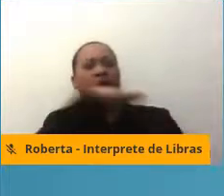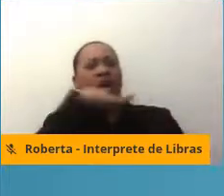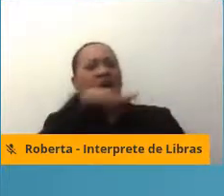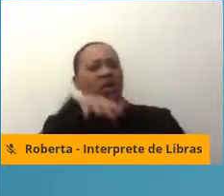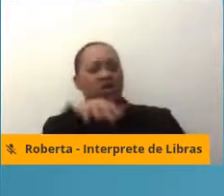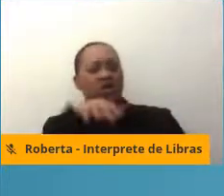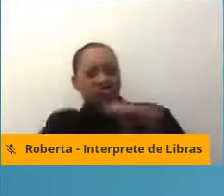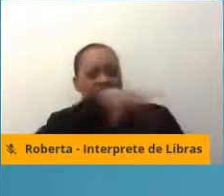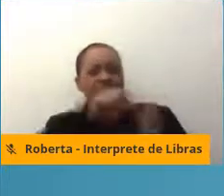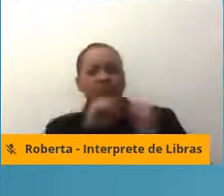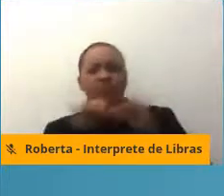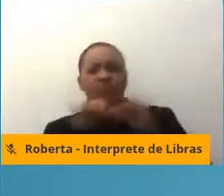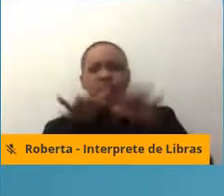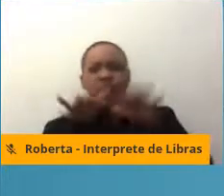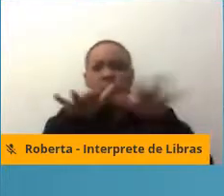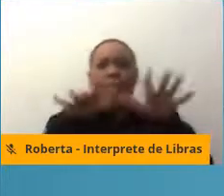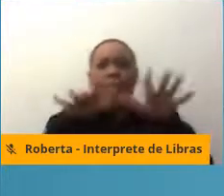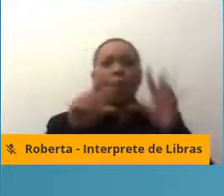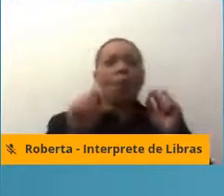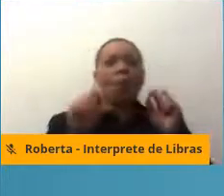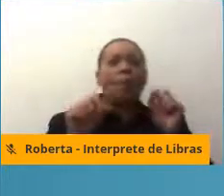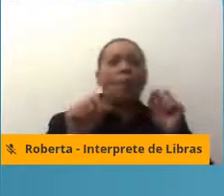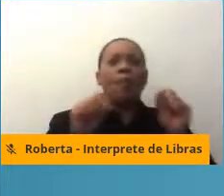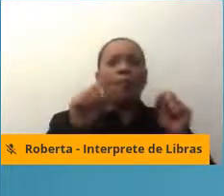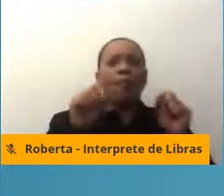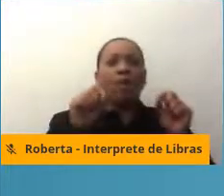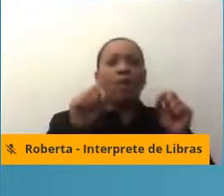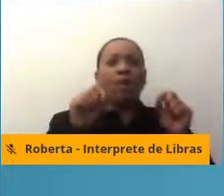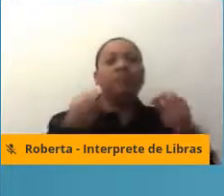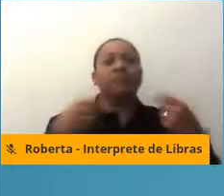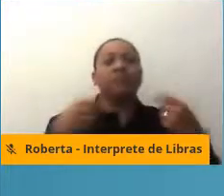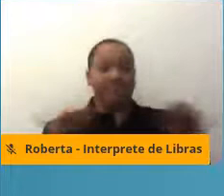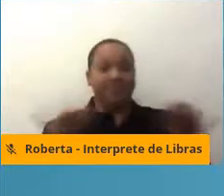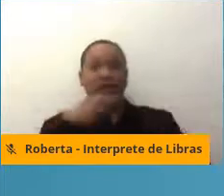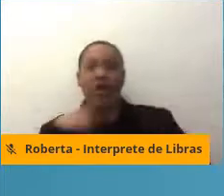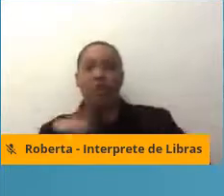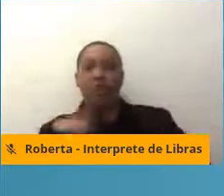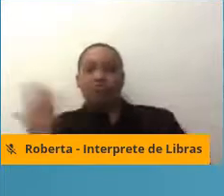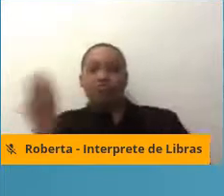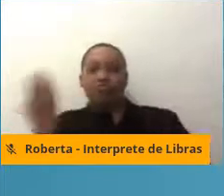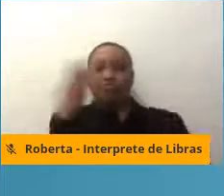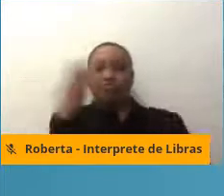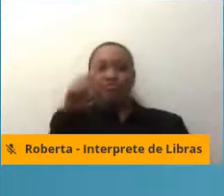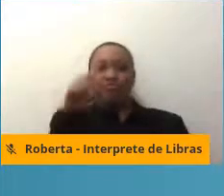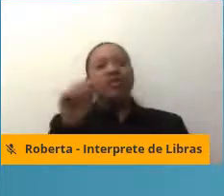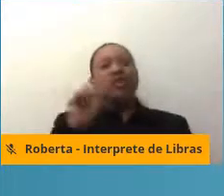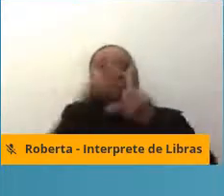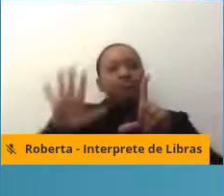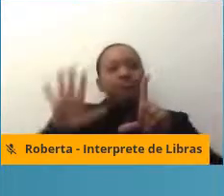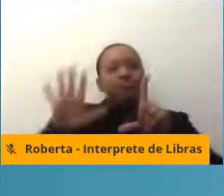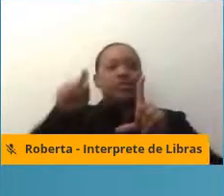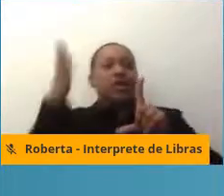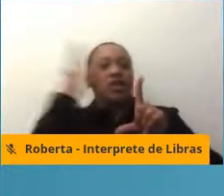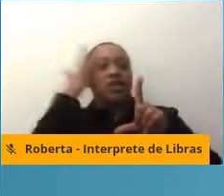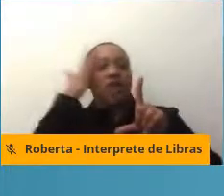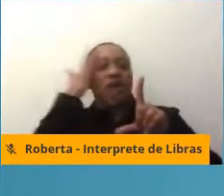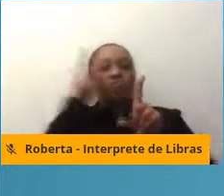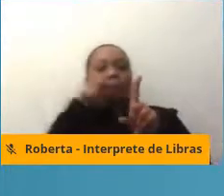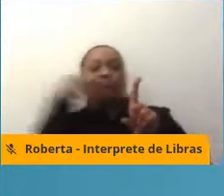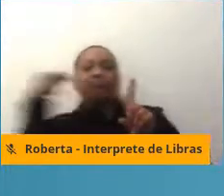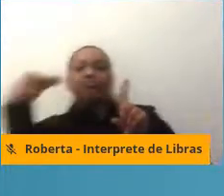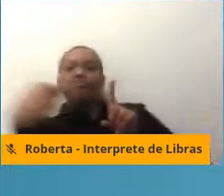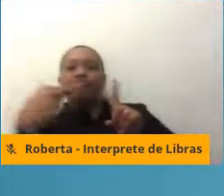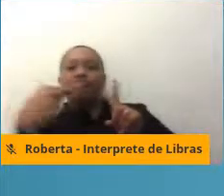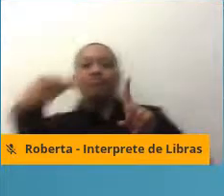Então, eu coloquei esse slide para a gente ilustrar um pouco qual é a visão de um físico, a visão que um físico pode ter de uma